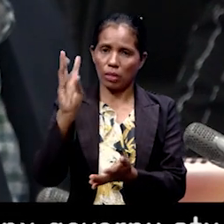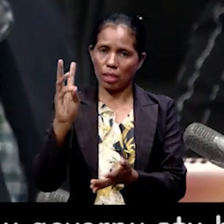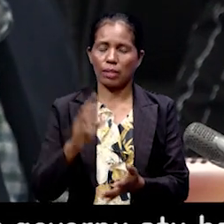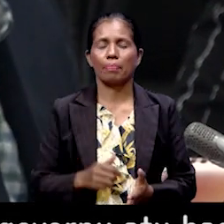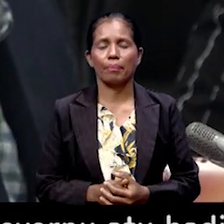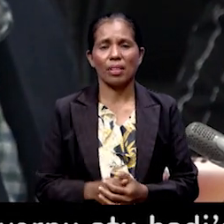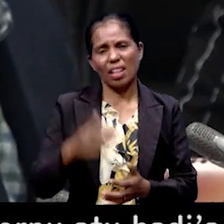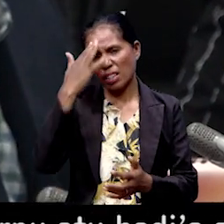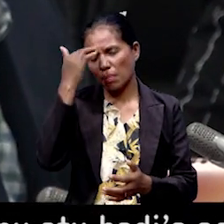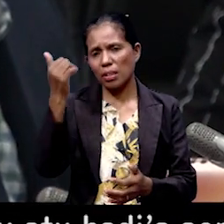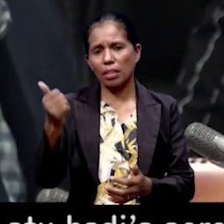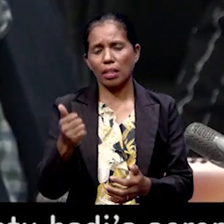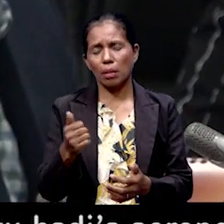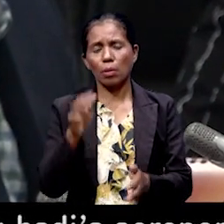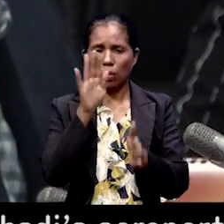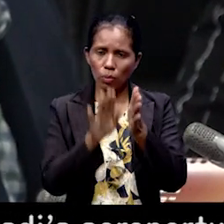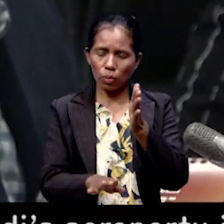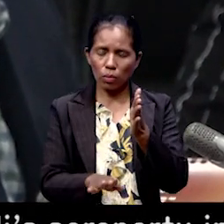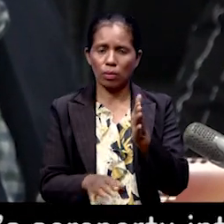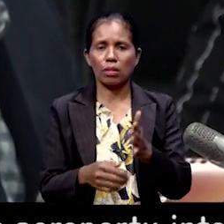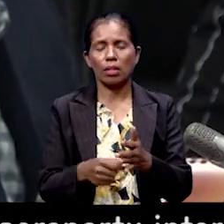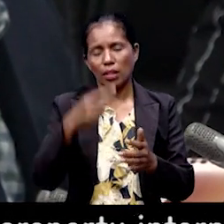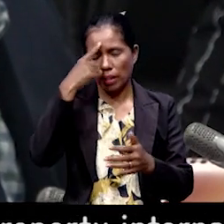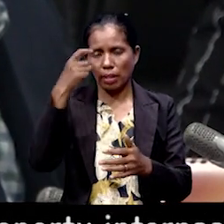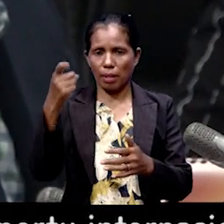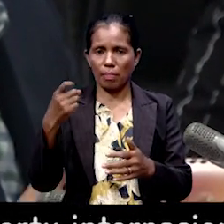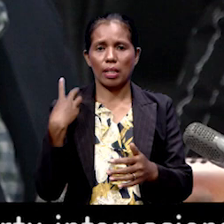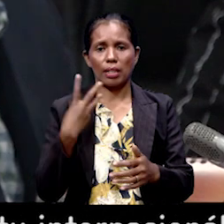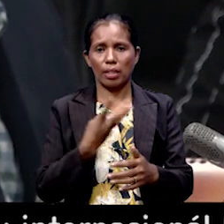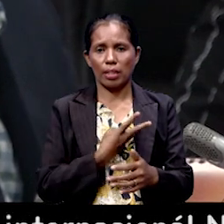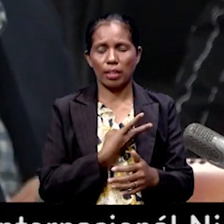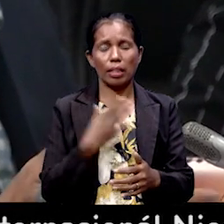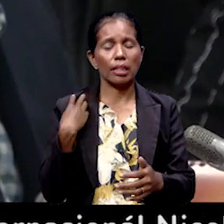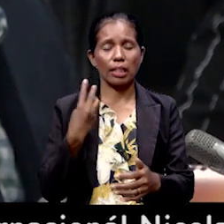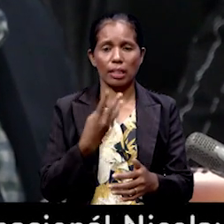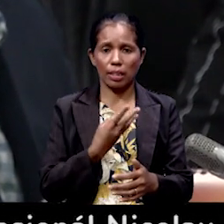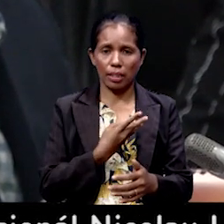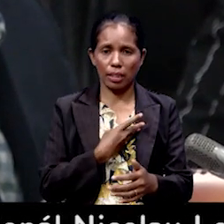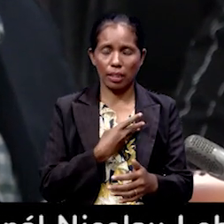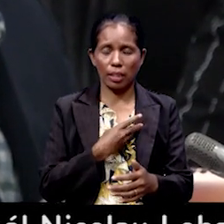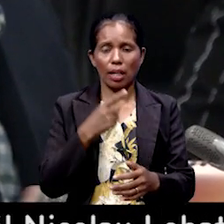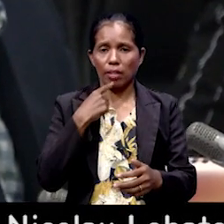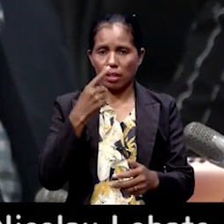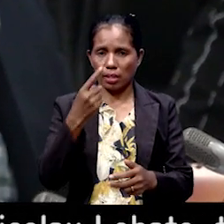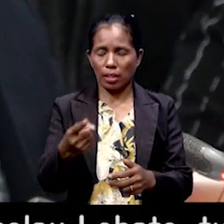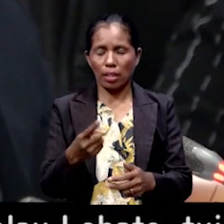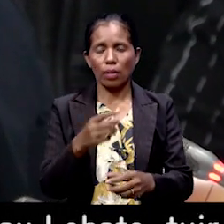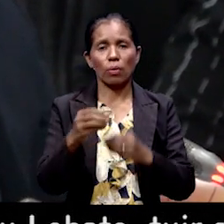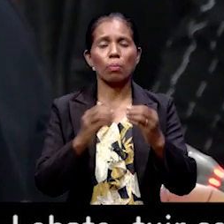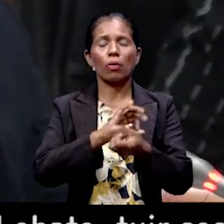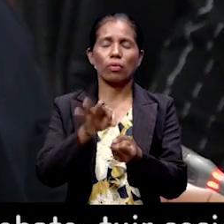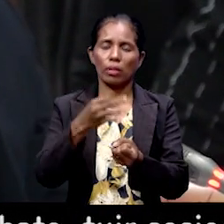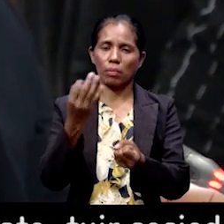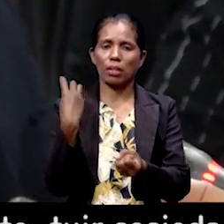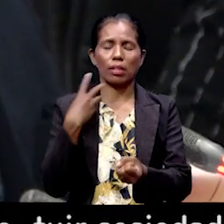Também saíram a 17%, também, e tinha pressupostos ou em teme, questão Covid, e tinha